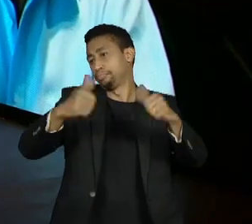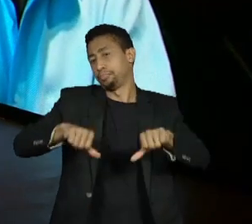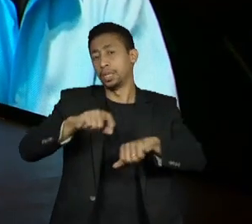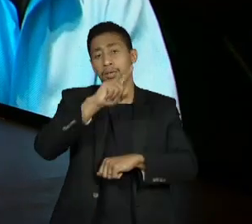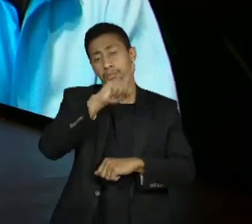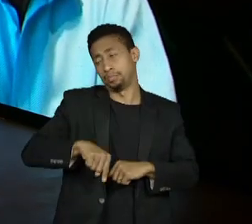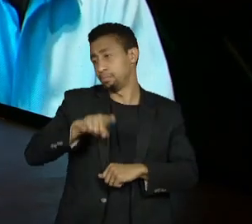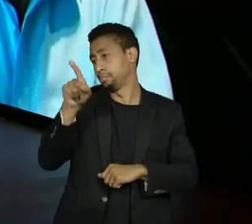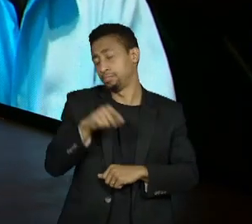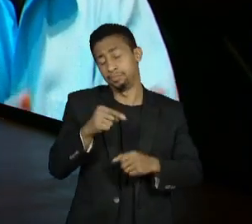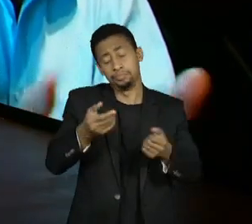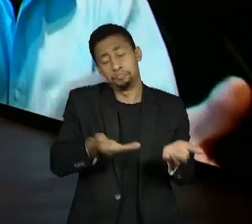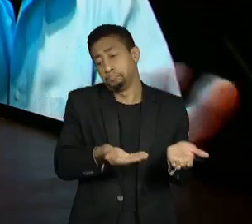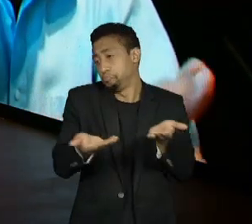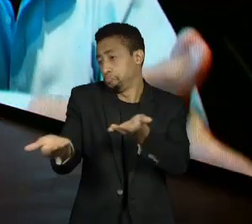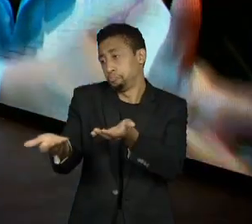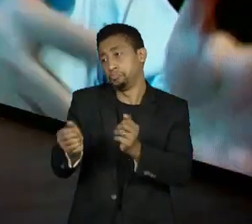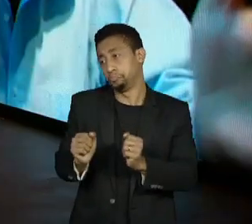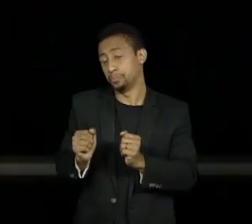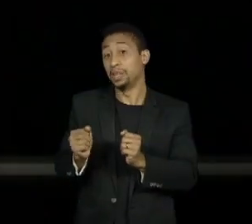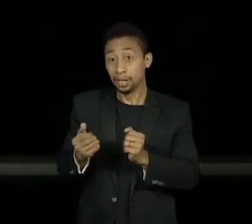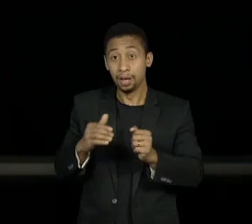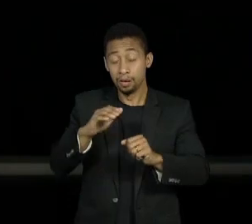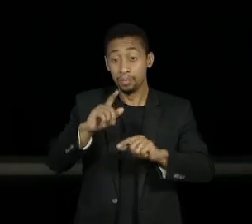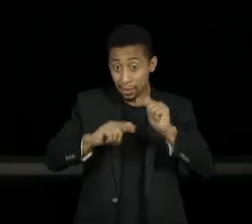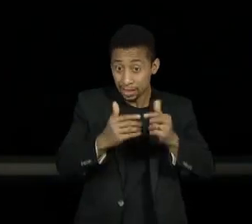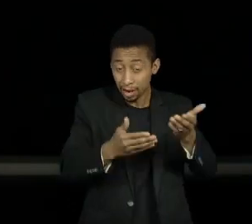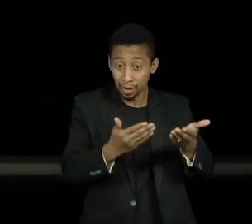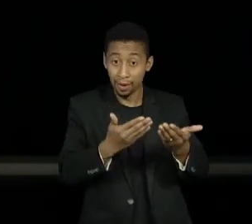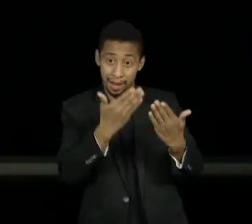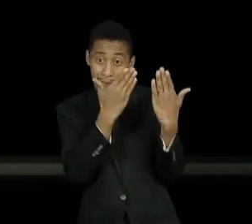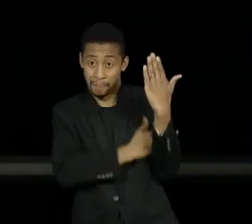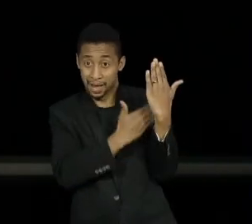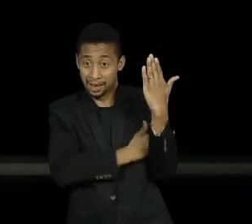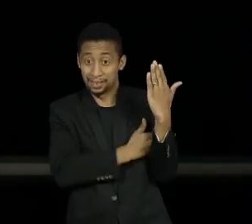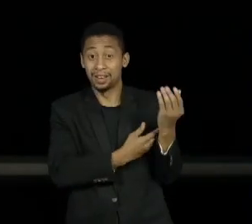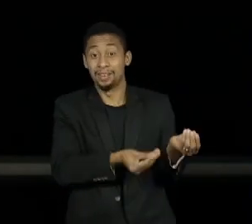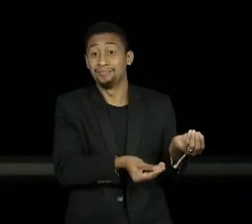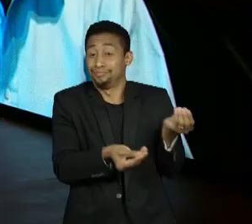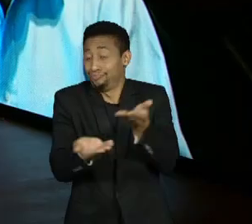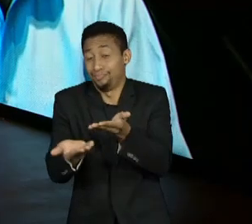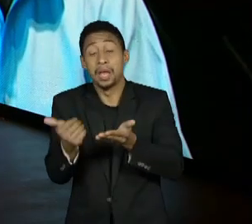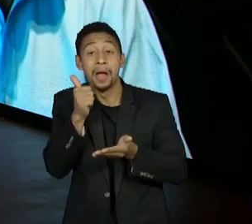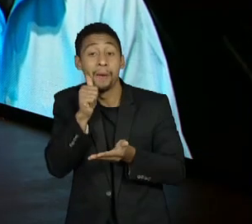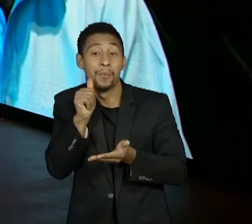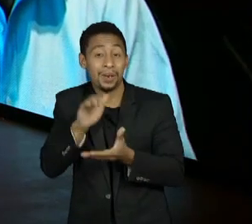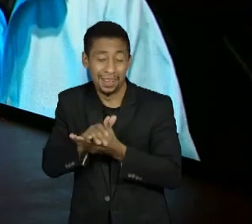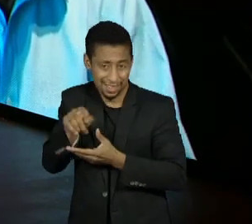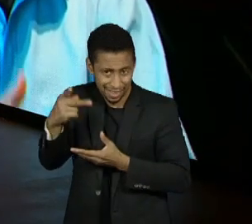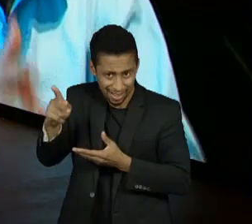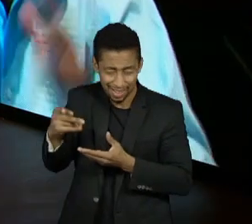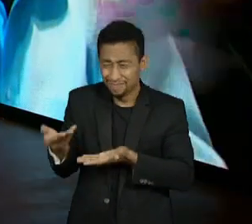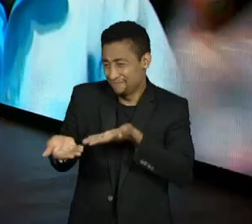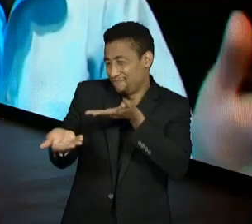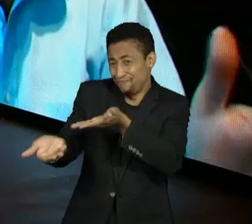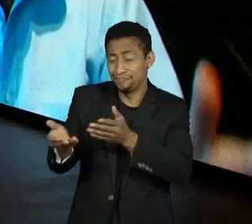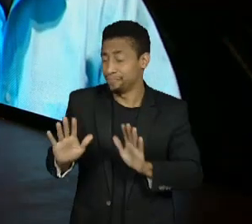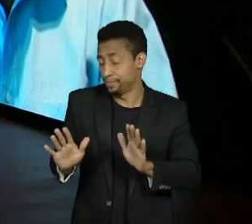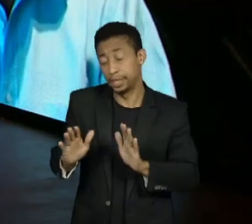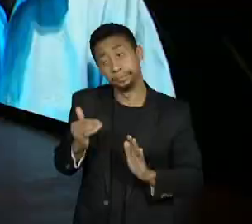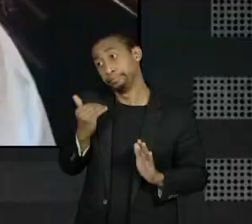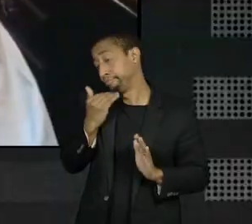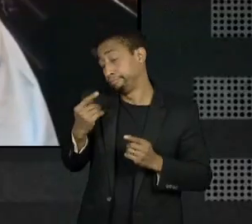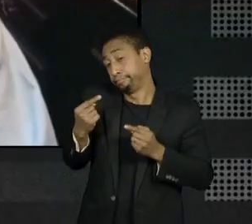você, devolvi para a mulher dele, toda a pasta toda. Né? E o Maradona, então, não deu